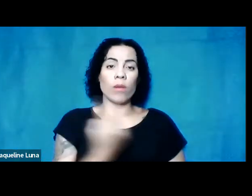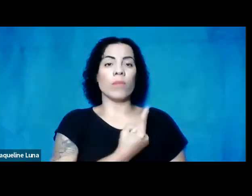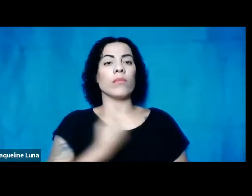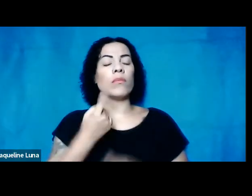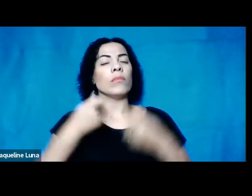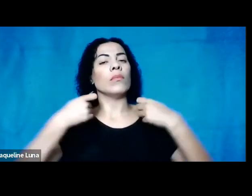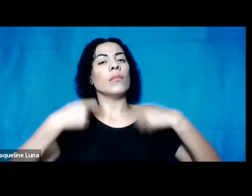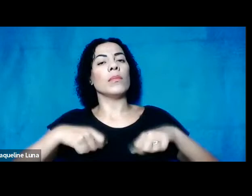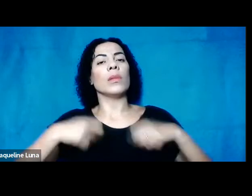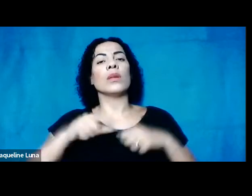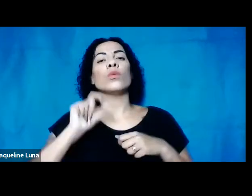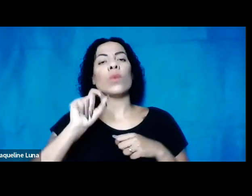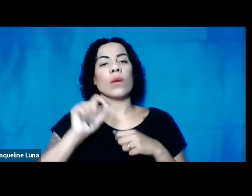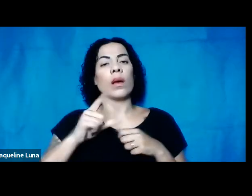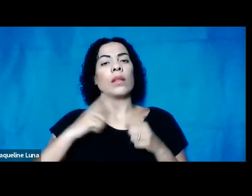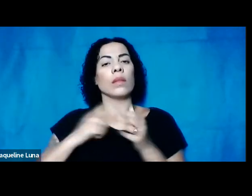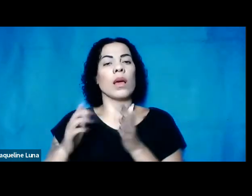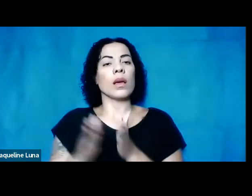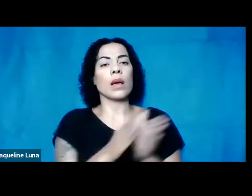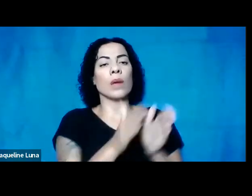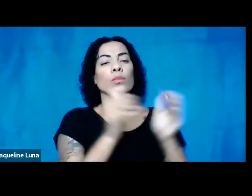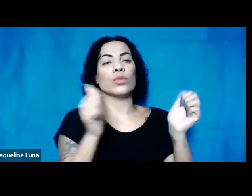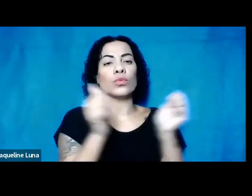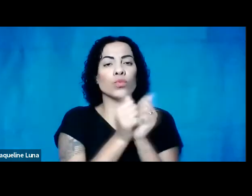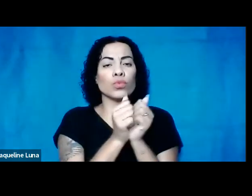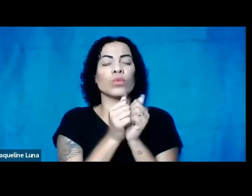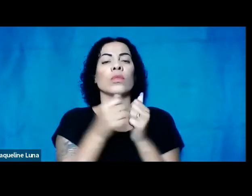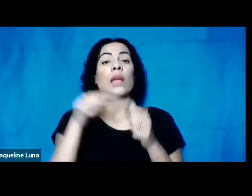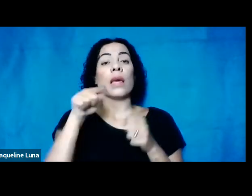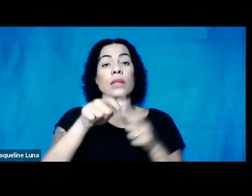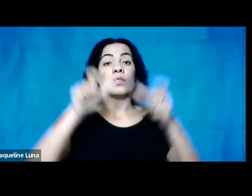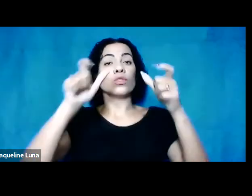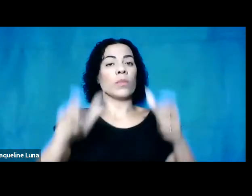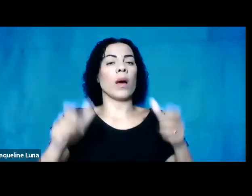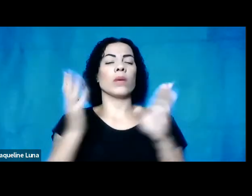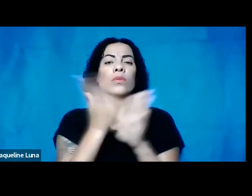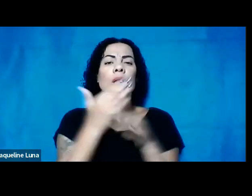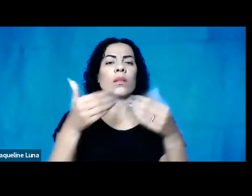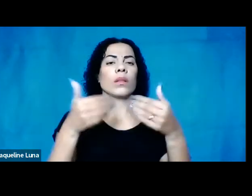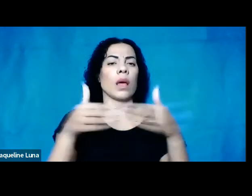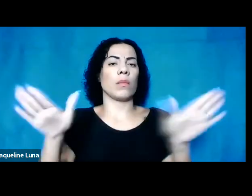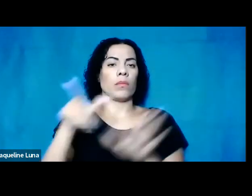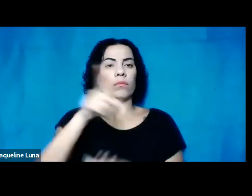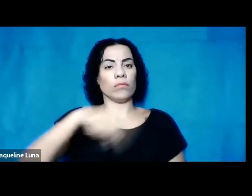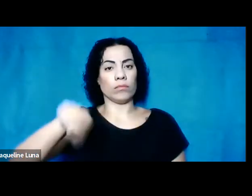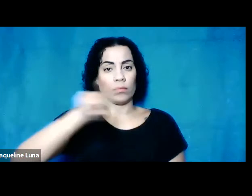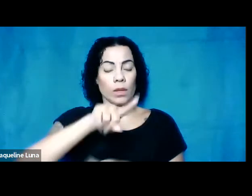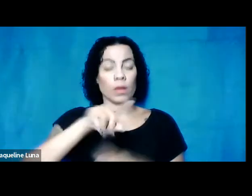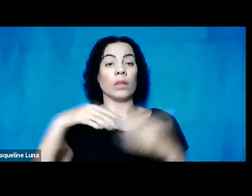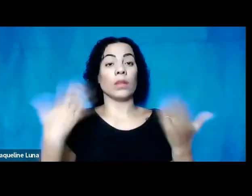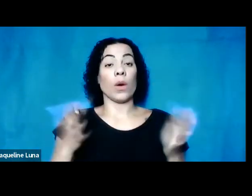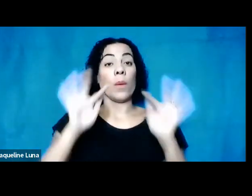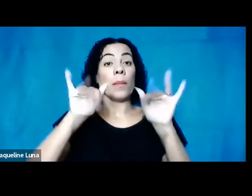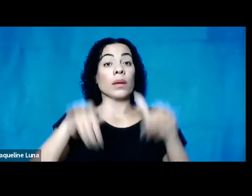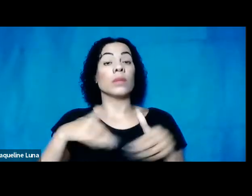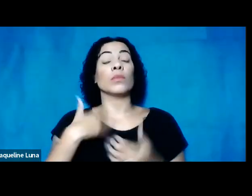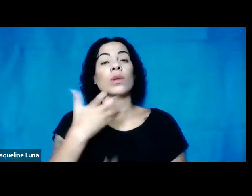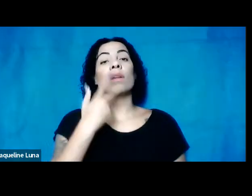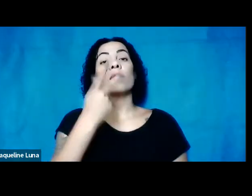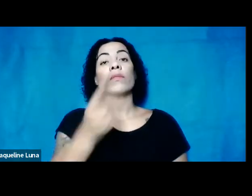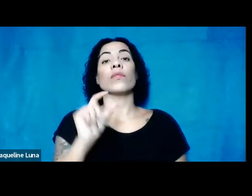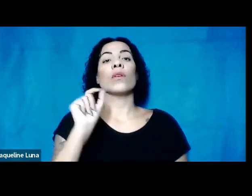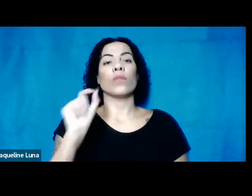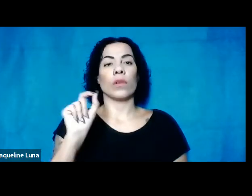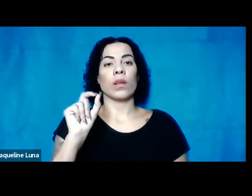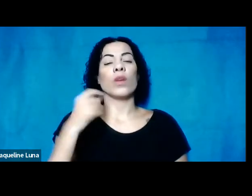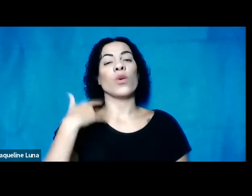ser coordenados. Esse espaço está aberto a vocês. Eu queria já, então, terminar dizendo o seguinte. Acho, gente, que